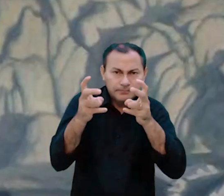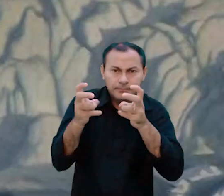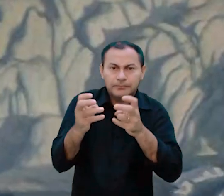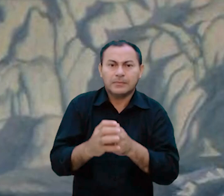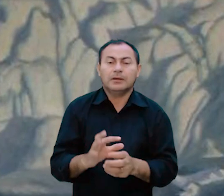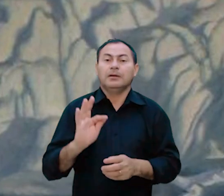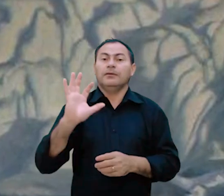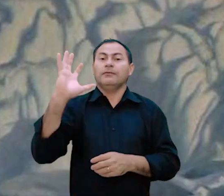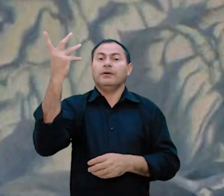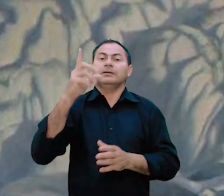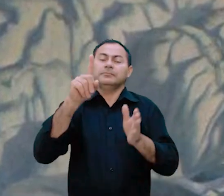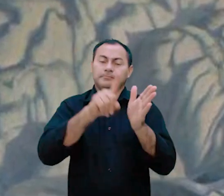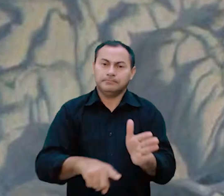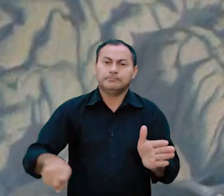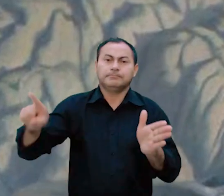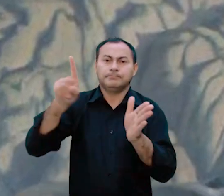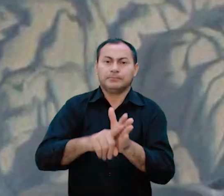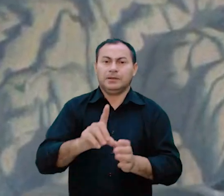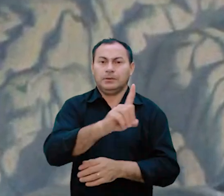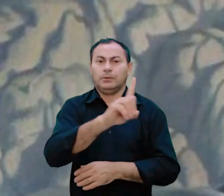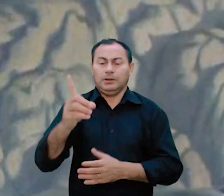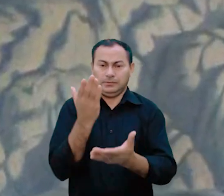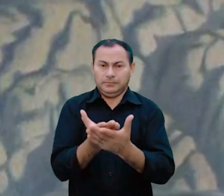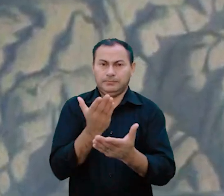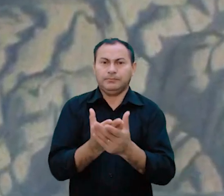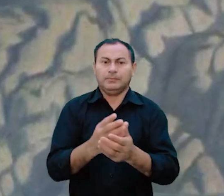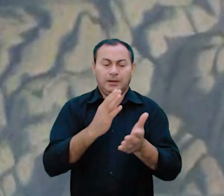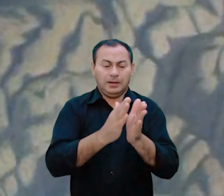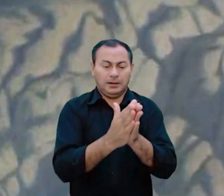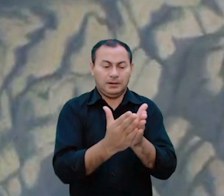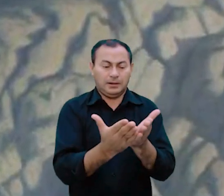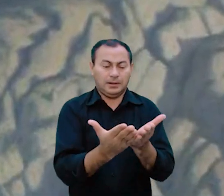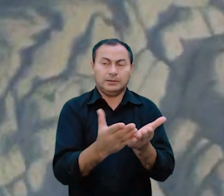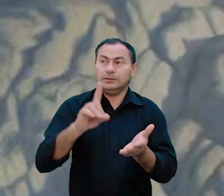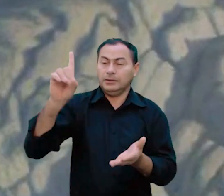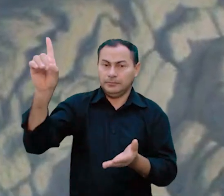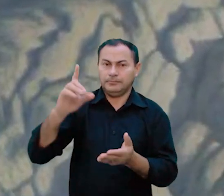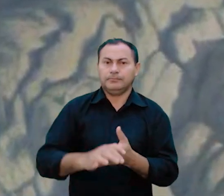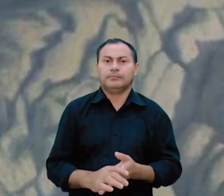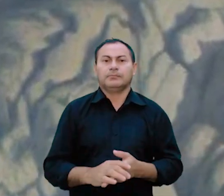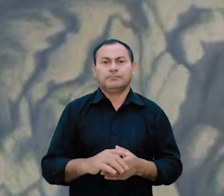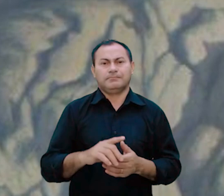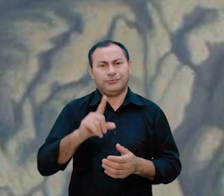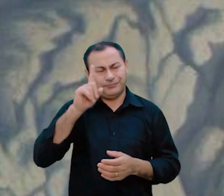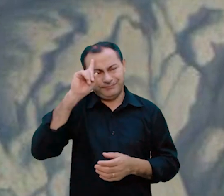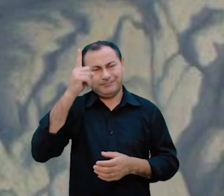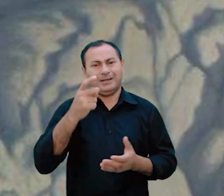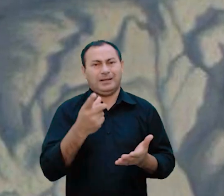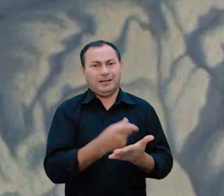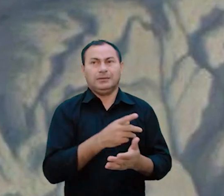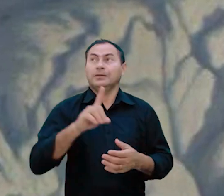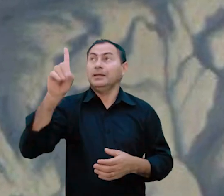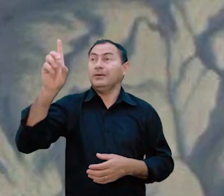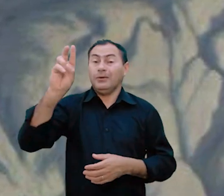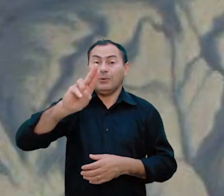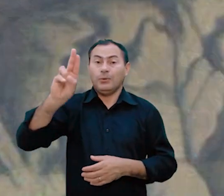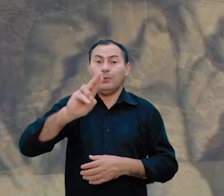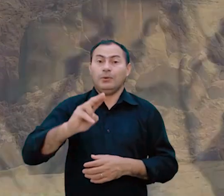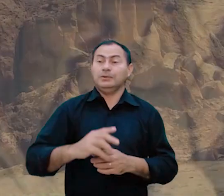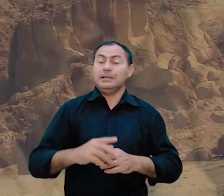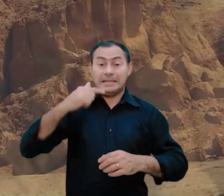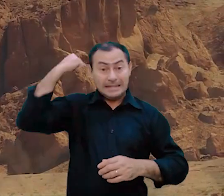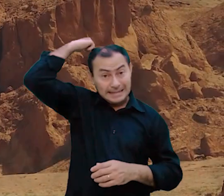que observaríamos esse fato repetidas vezes durante o estudo das Escrituras. É um engano pensar que Deus